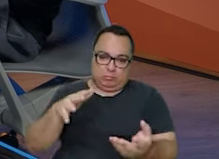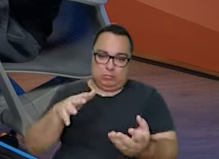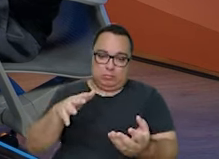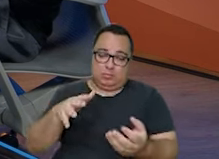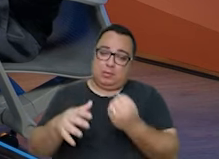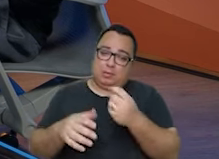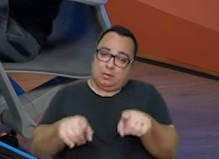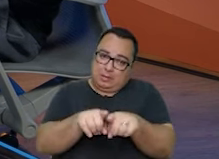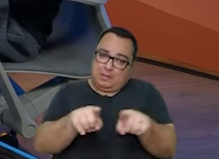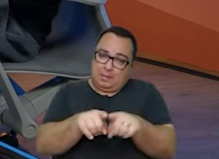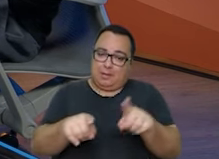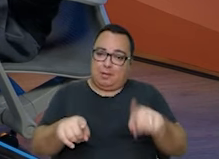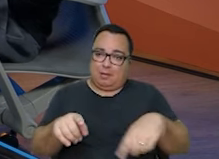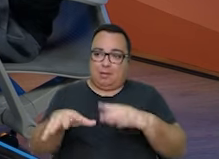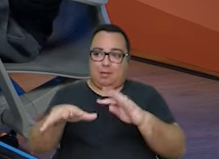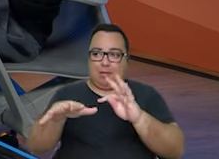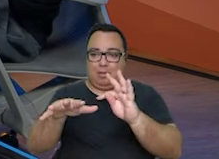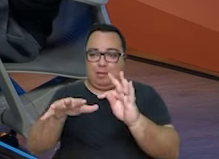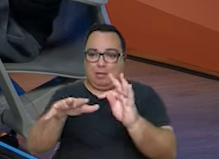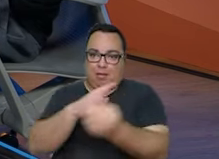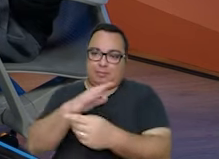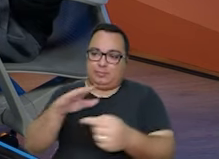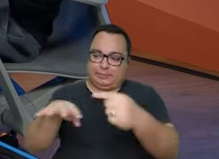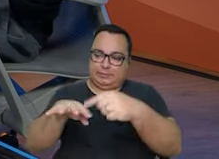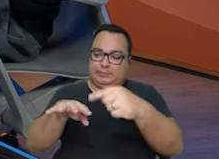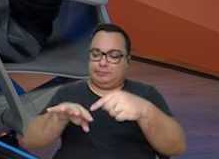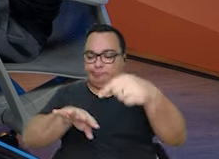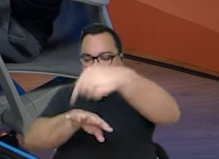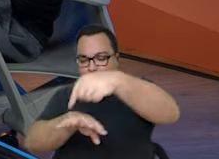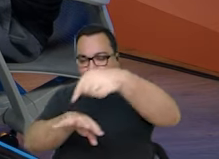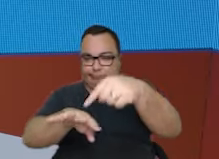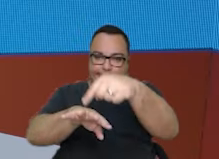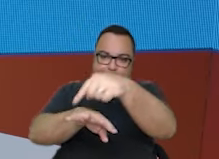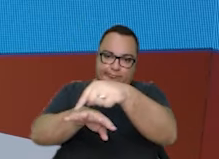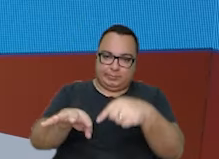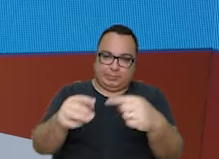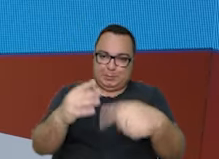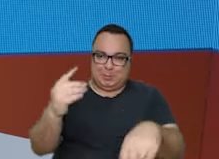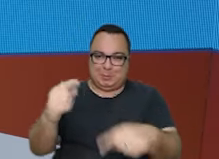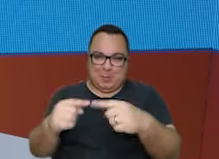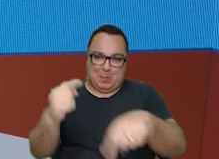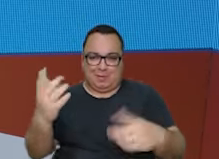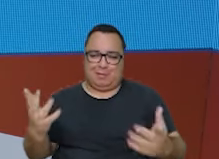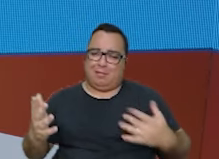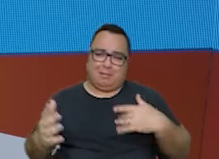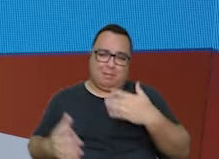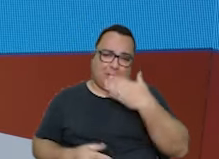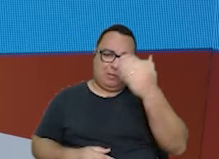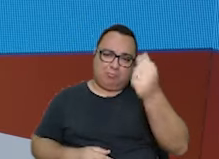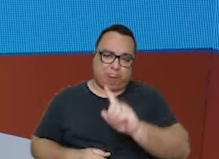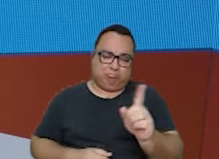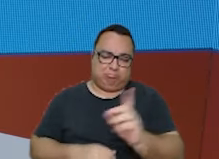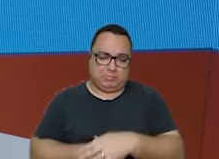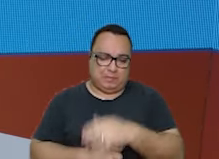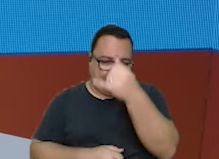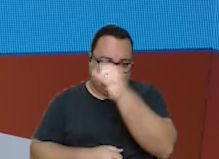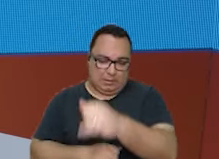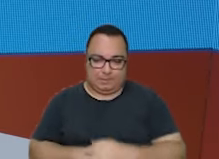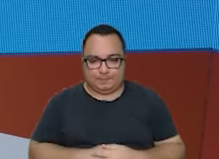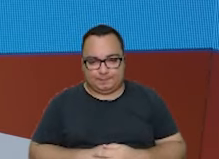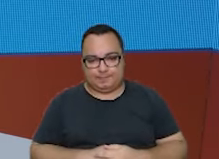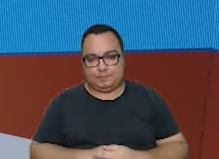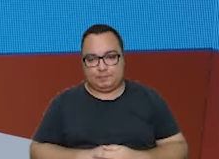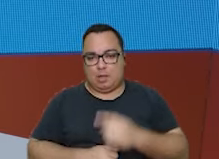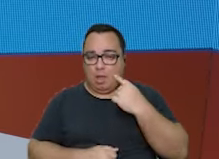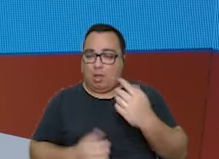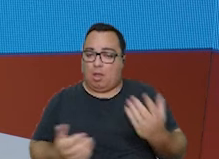tenha de se dedicar que você não tem a conexão com aquele canal com aquele público com aquela mensagem né e eu acho que isso alivia um